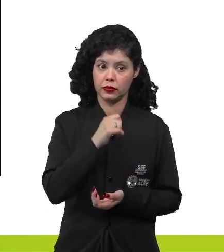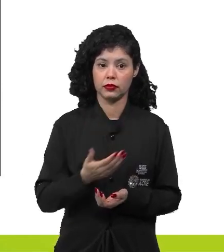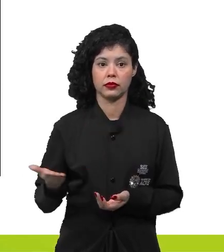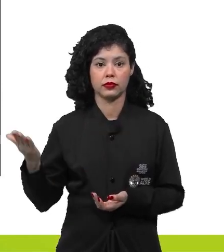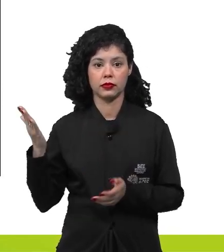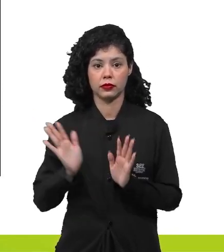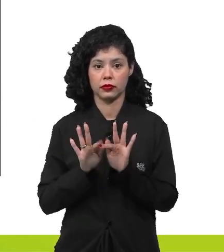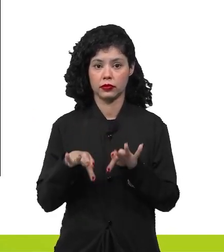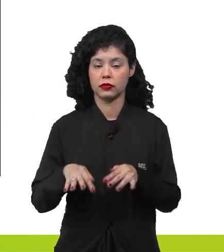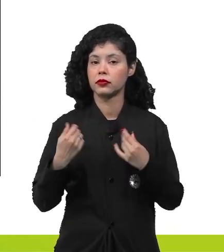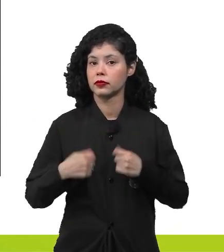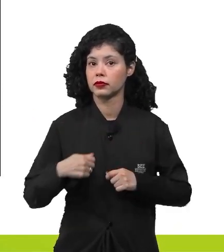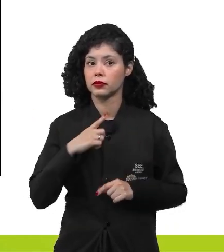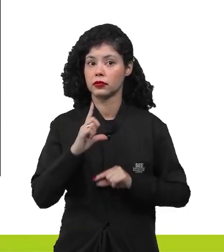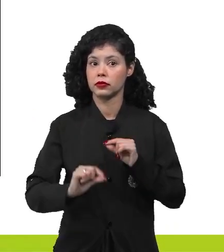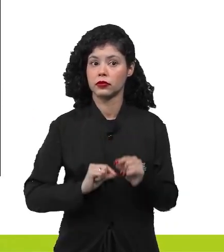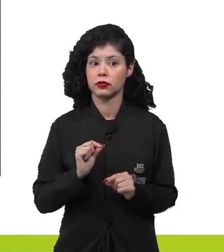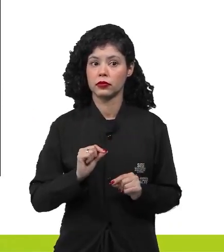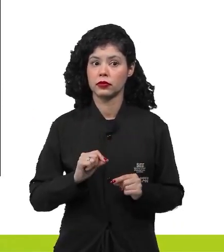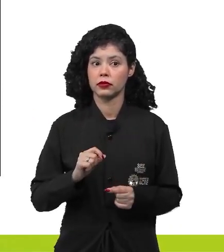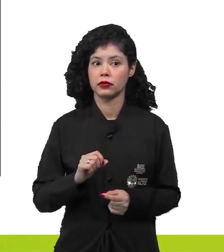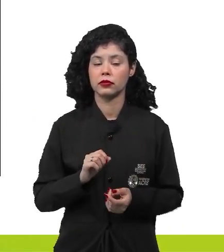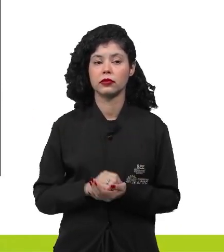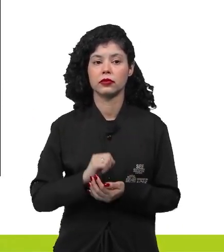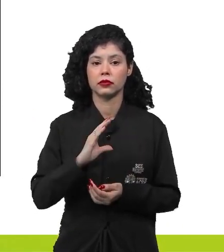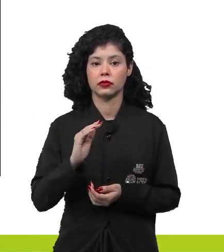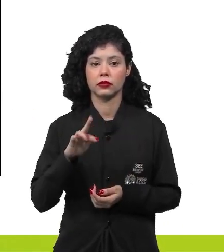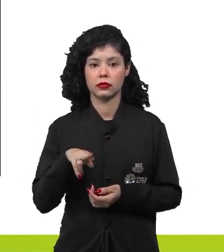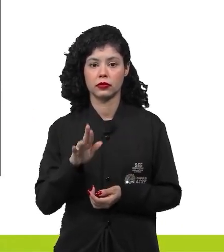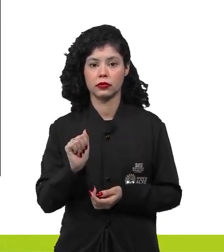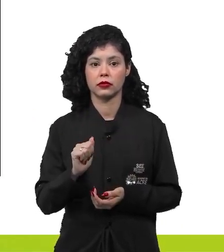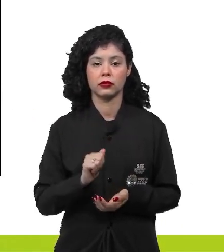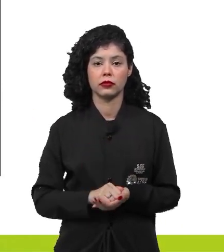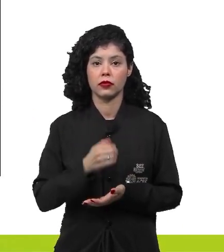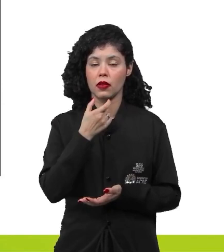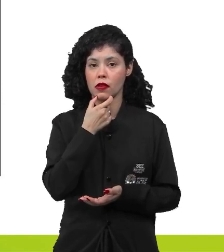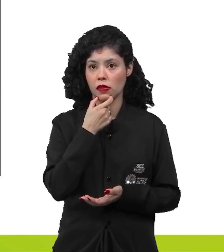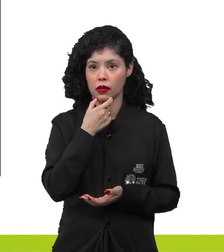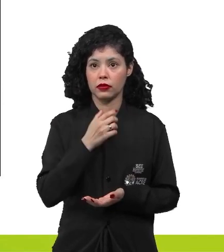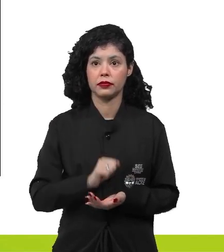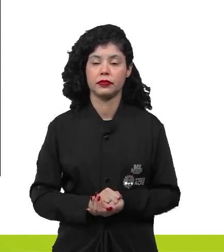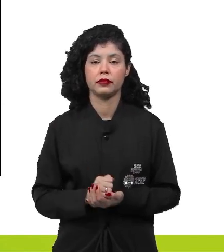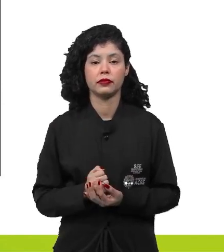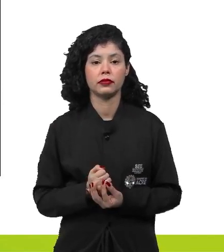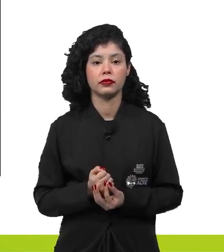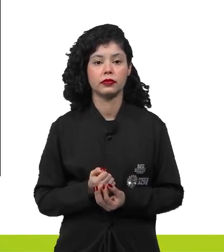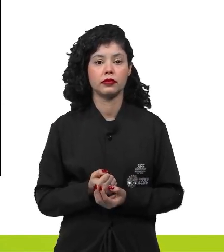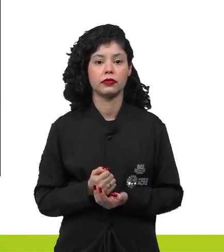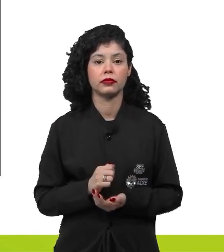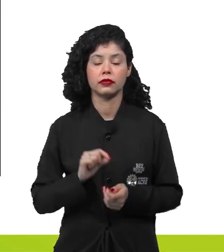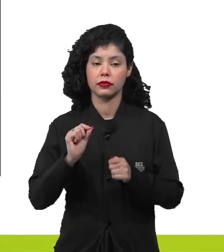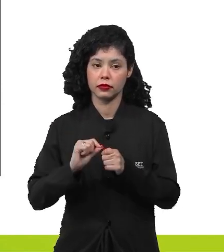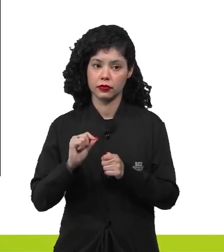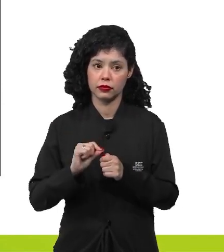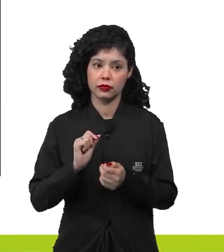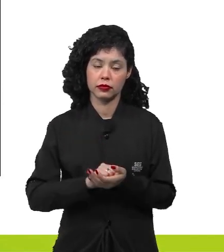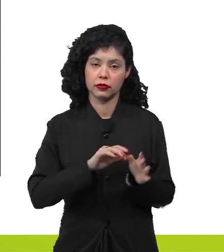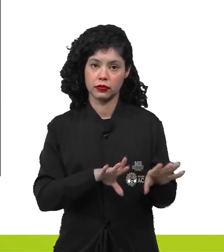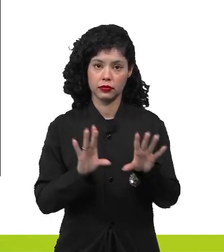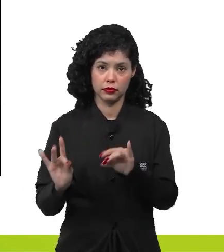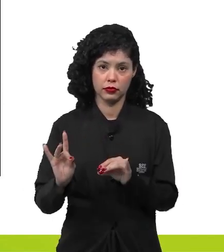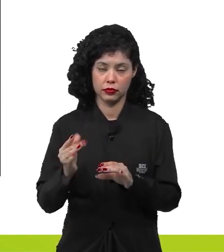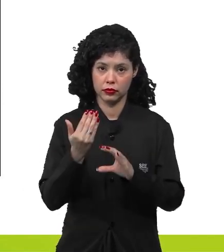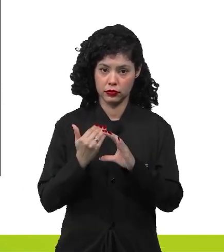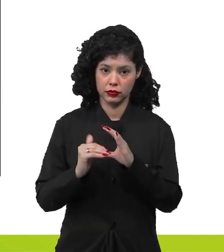mídias, enfim, você deve fazer uma conta. Nesse caso aqui, em inglês, account. Você vai fazer a sua conta através do